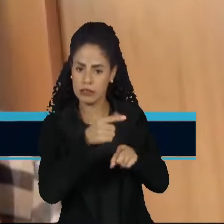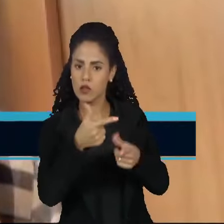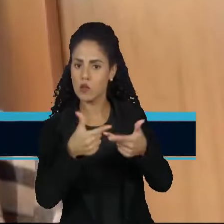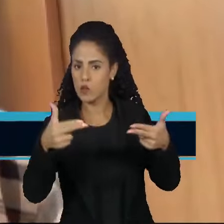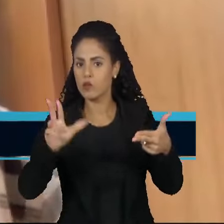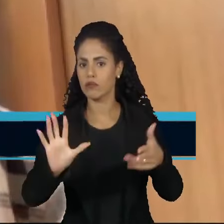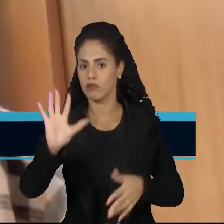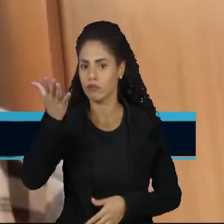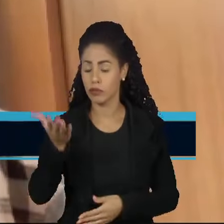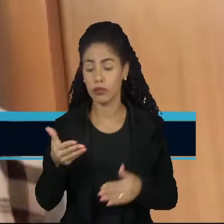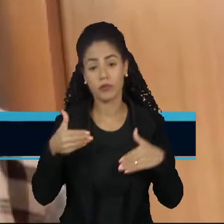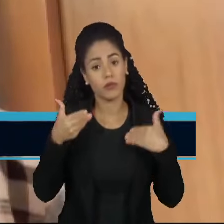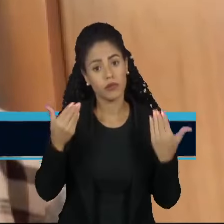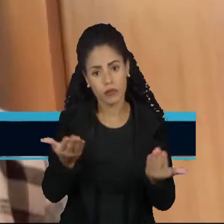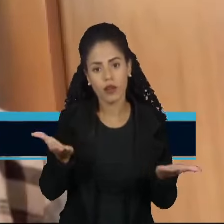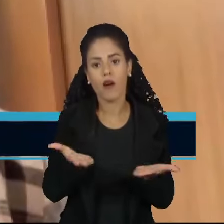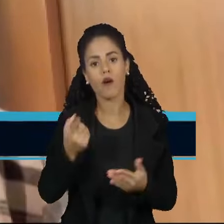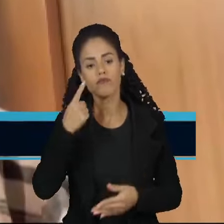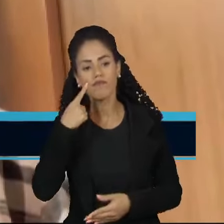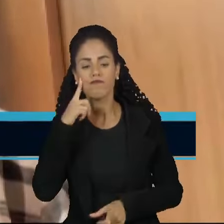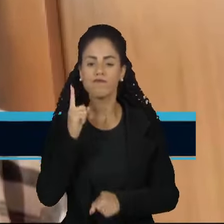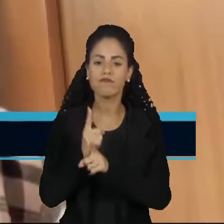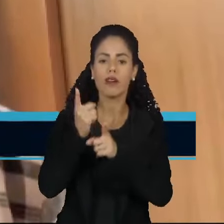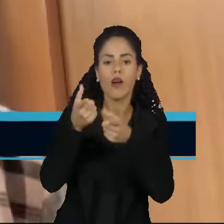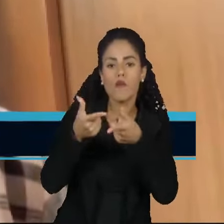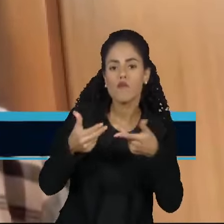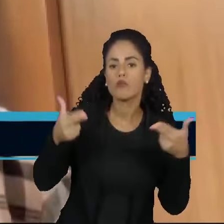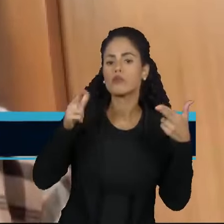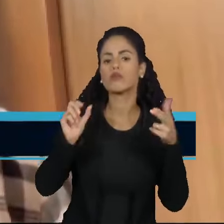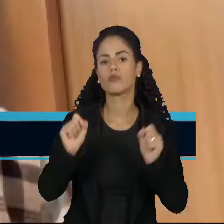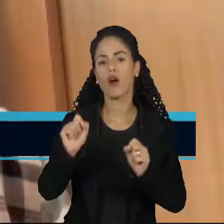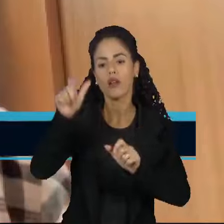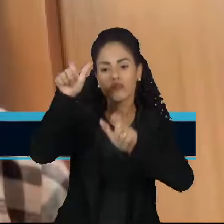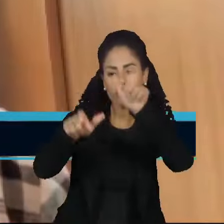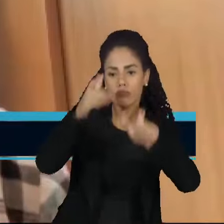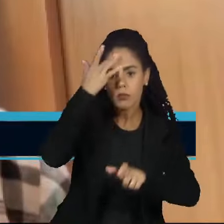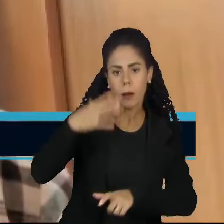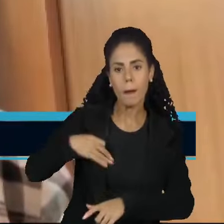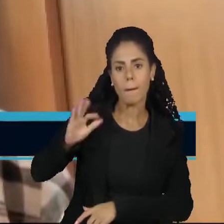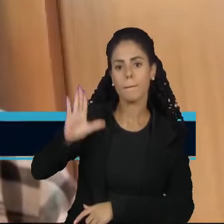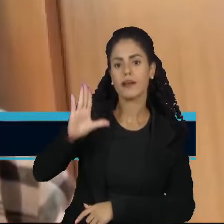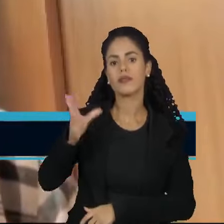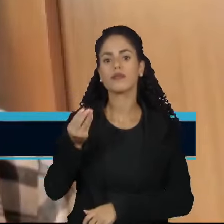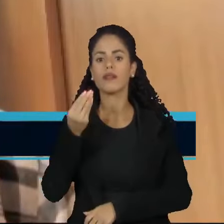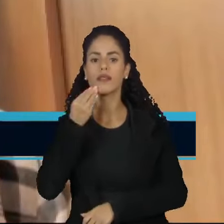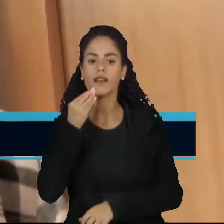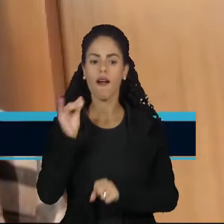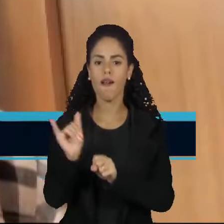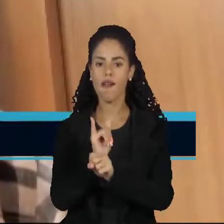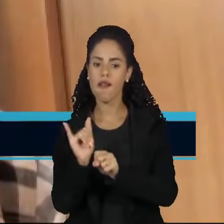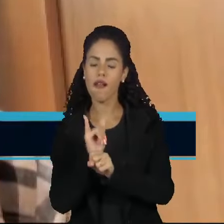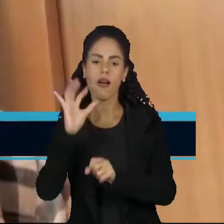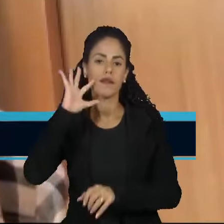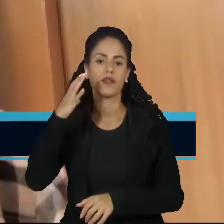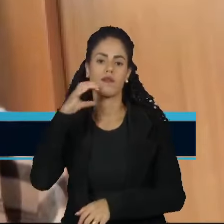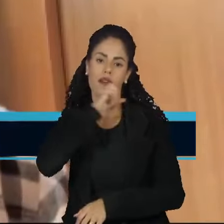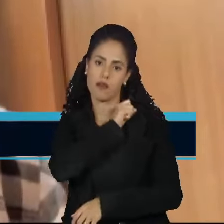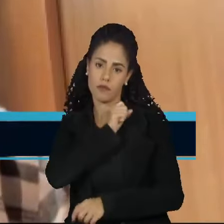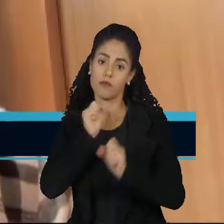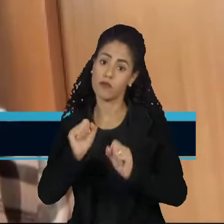mecanismos. Então, a gente pode encontrar aí alguns candidatos tentando fazer outro tipo de solução